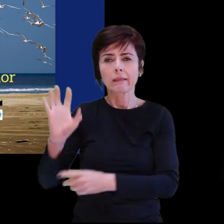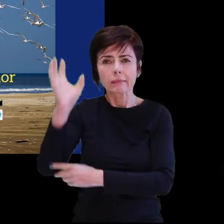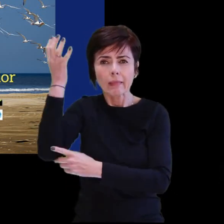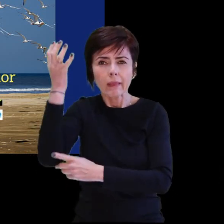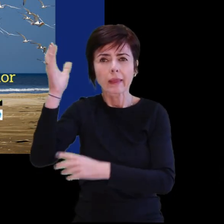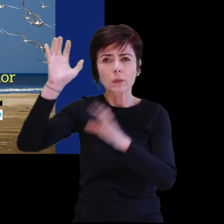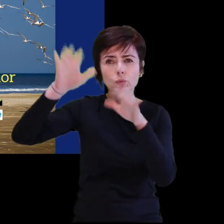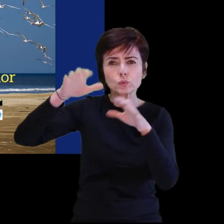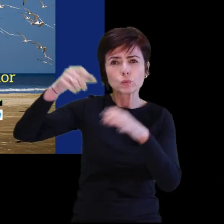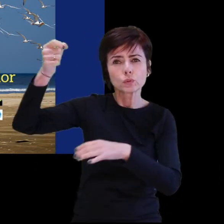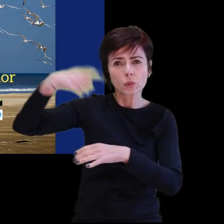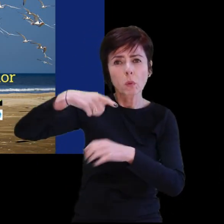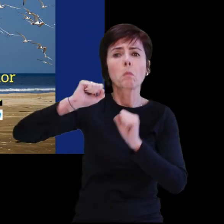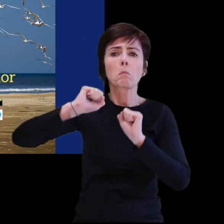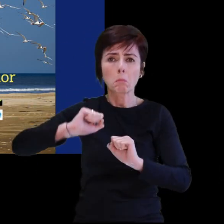coisa toda podem